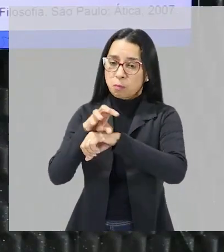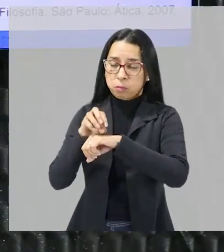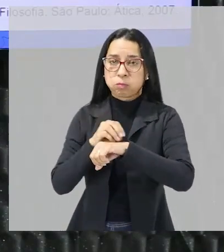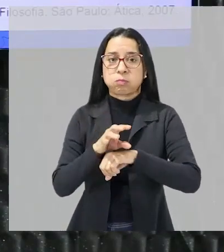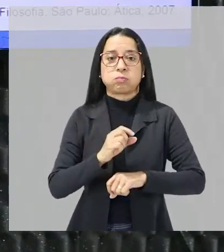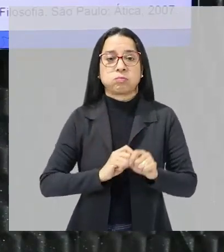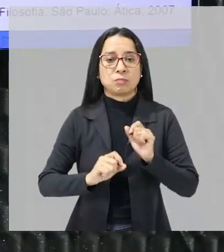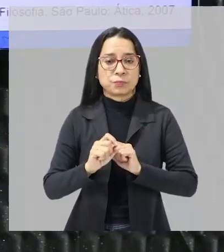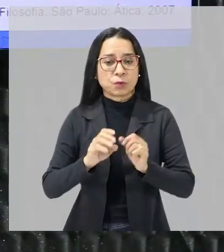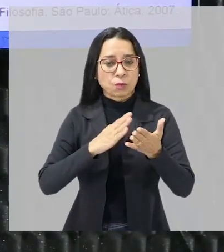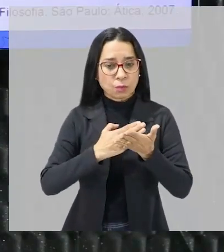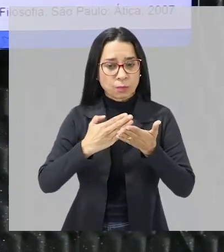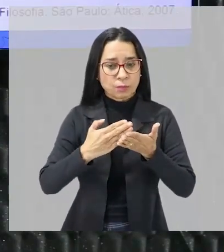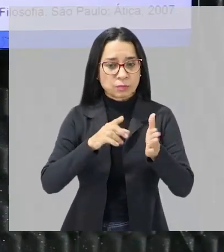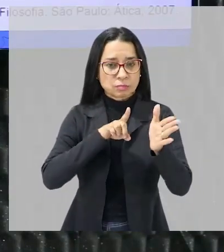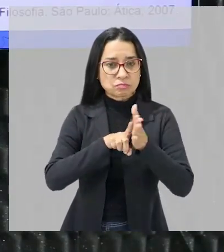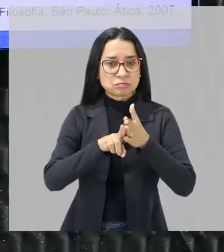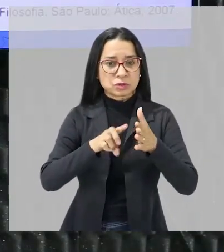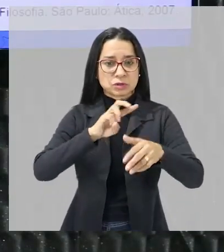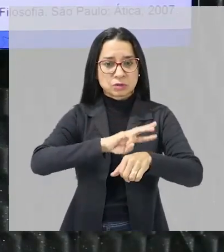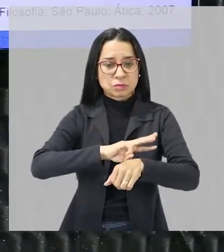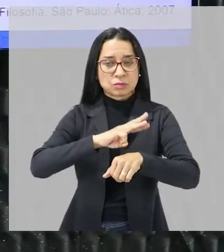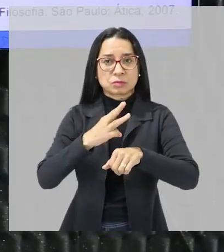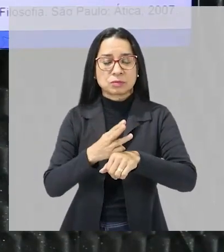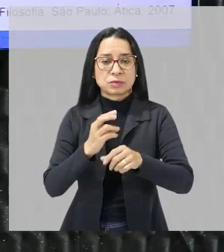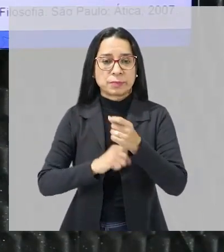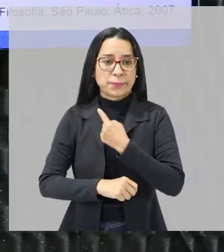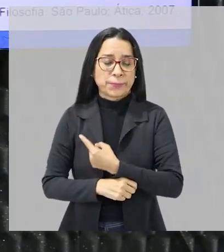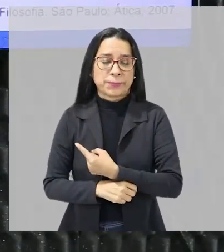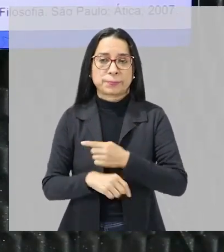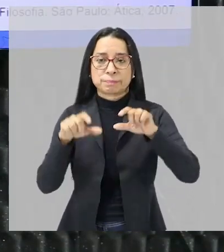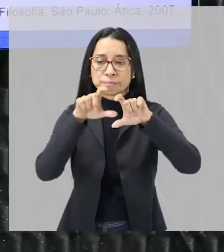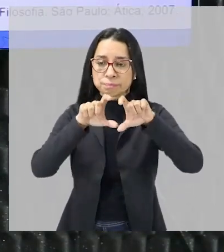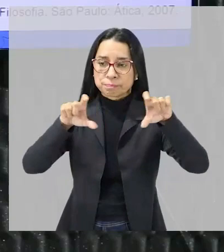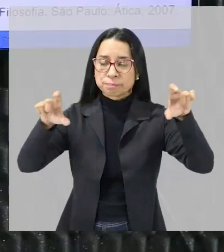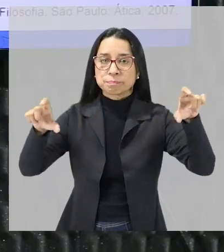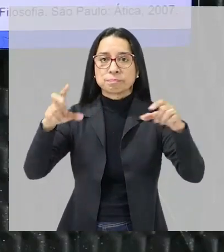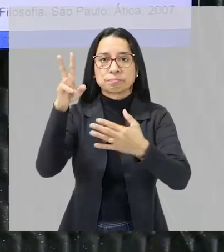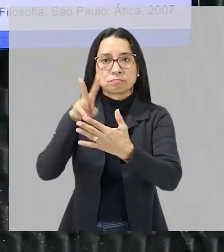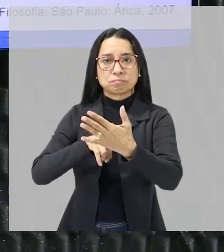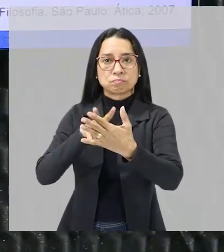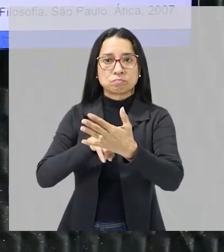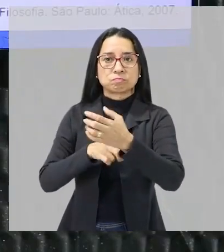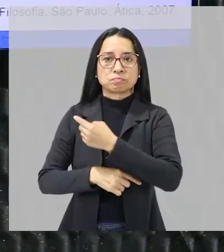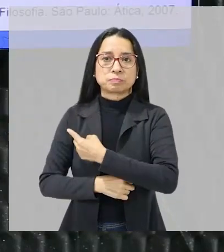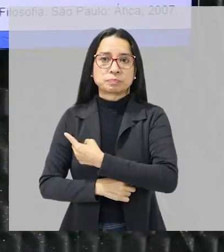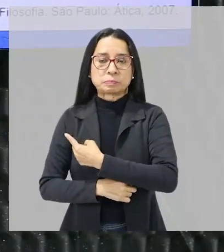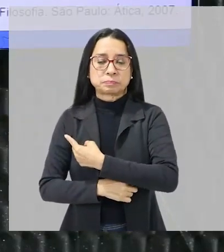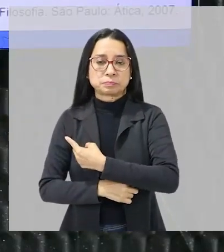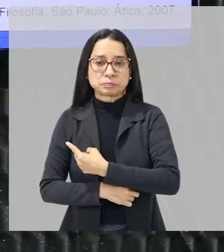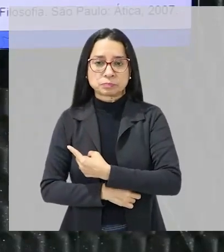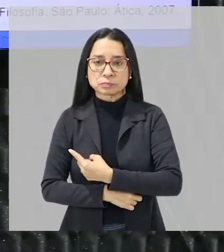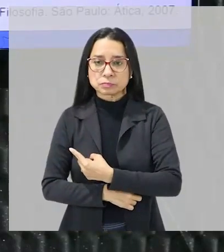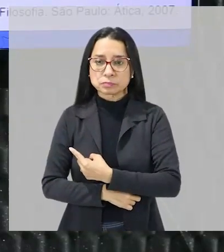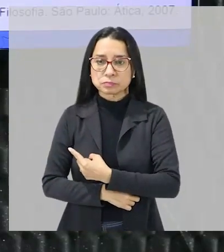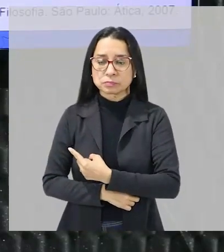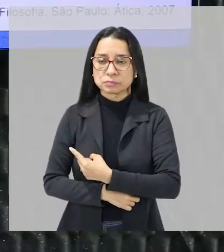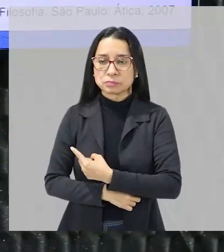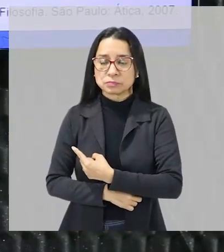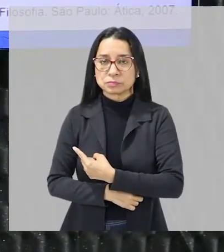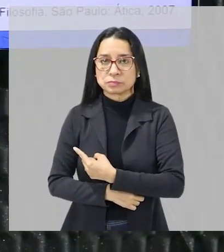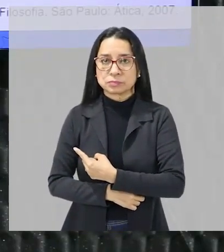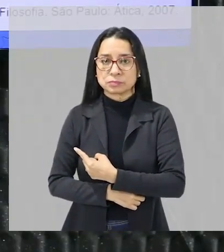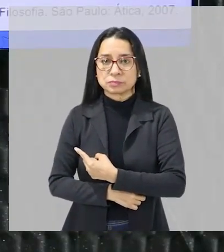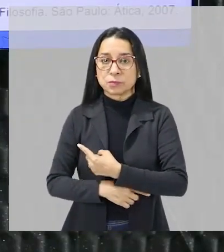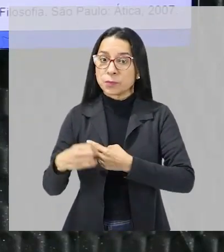UEMA, ok? E aí a questão começa da seguinte maneira. Uma ideologia não nasce do nada.